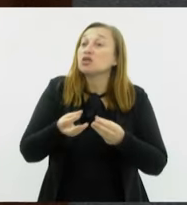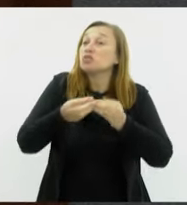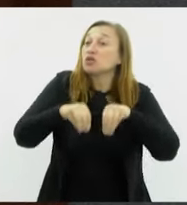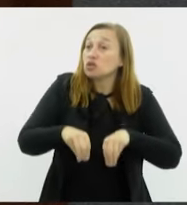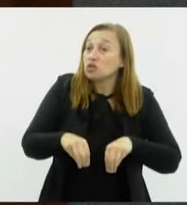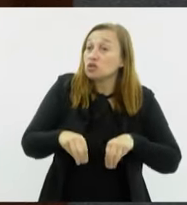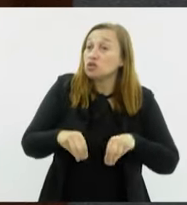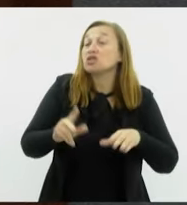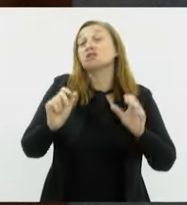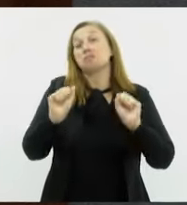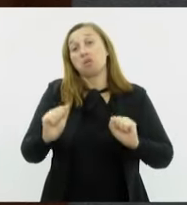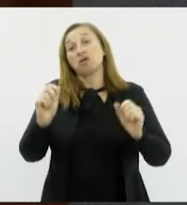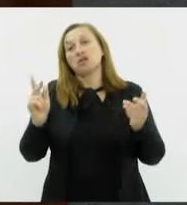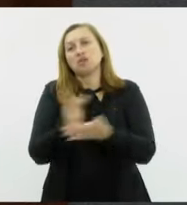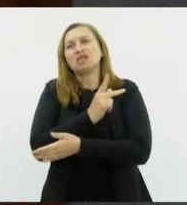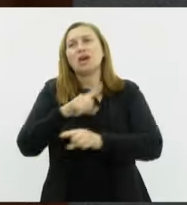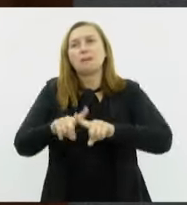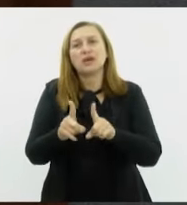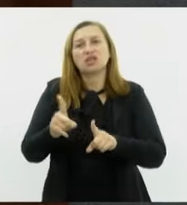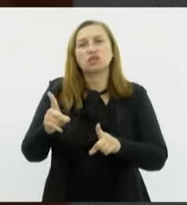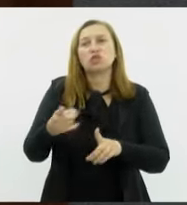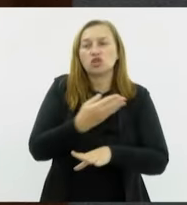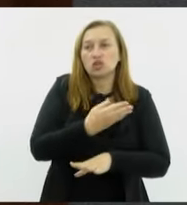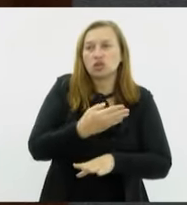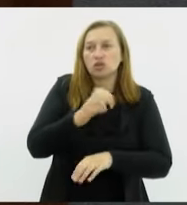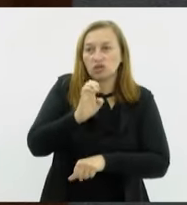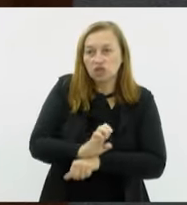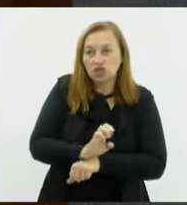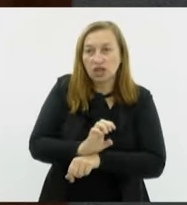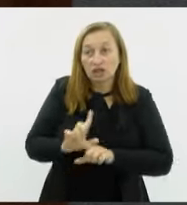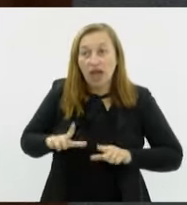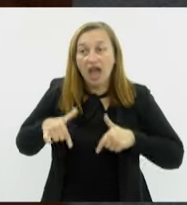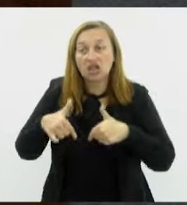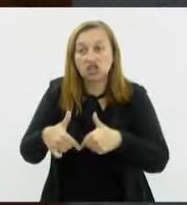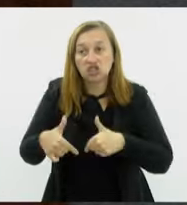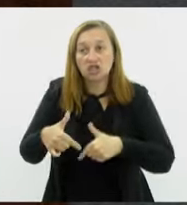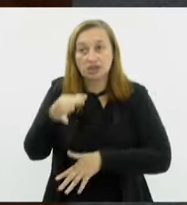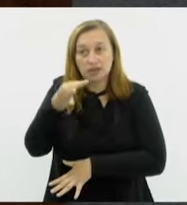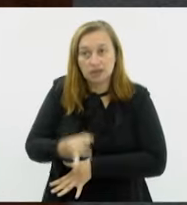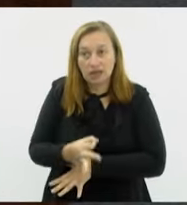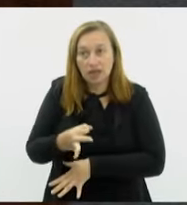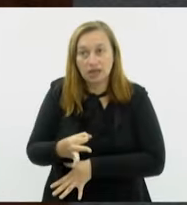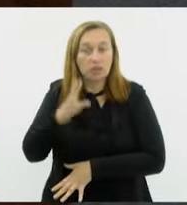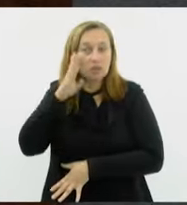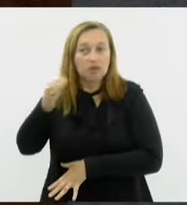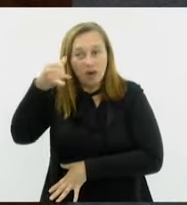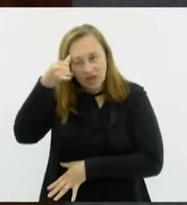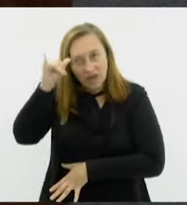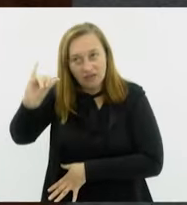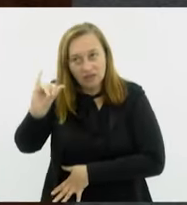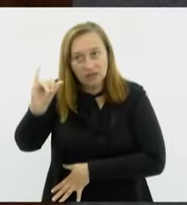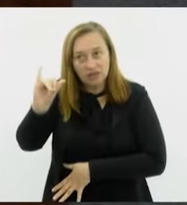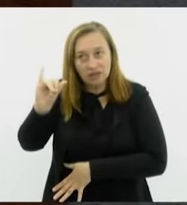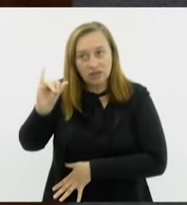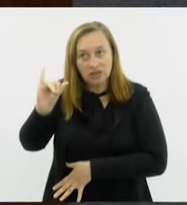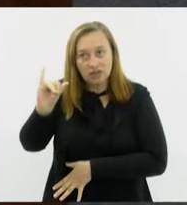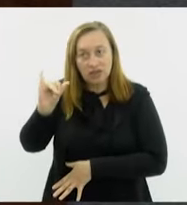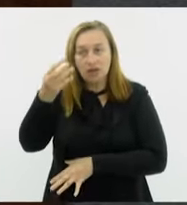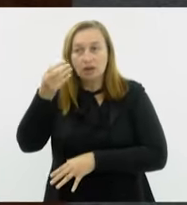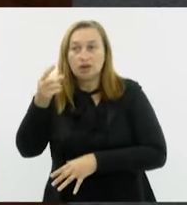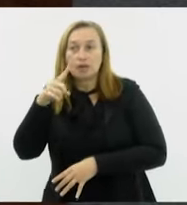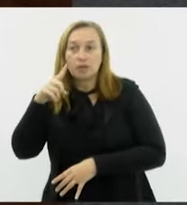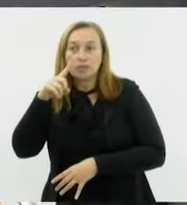o Estado esteja presente de forma efetiva e, principalmente, que evite danos maiores.